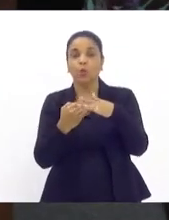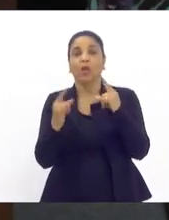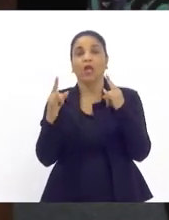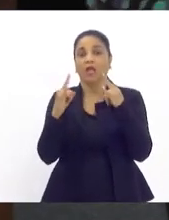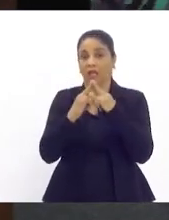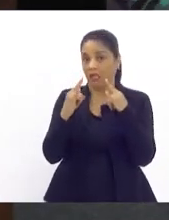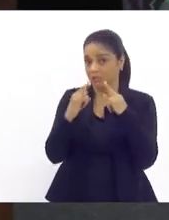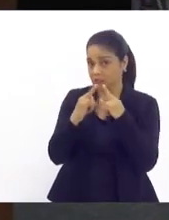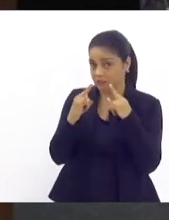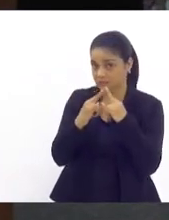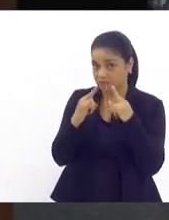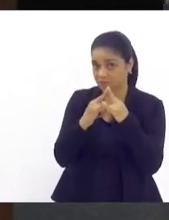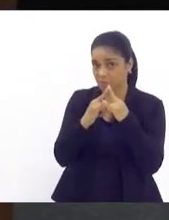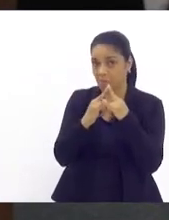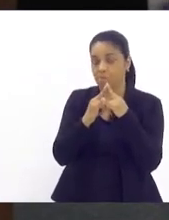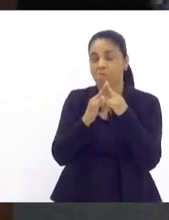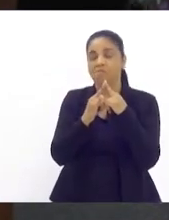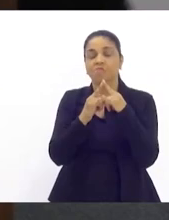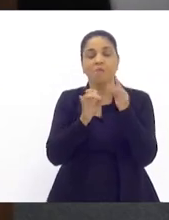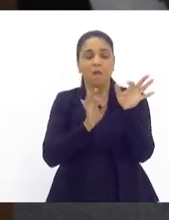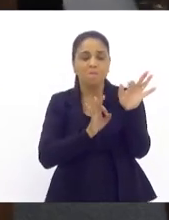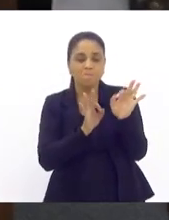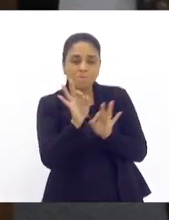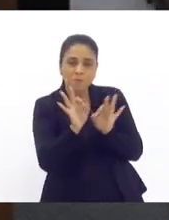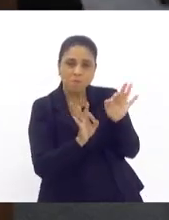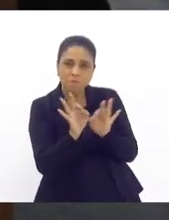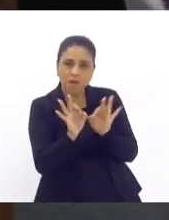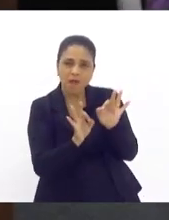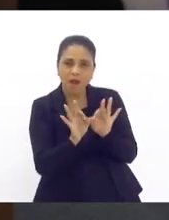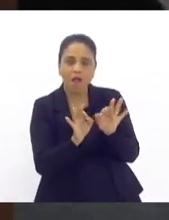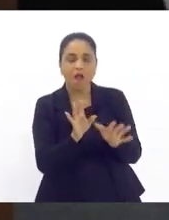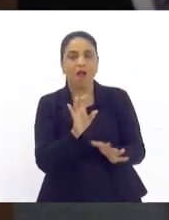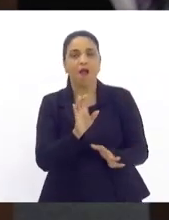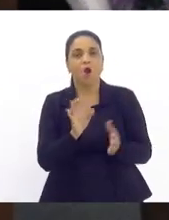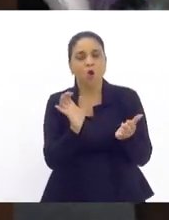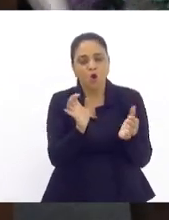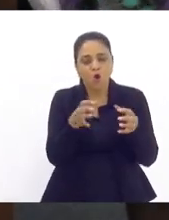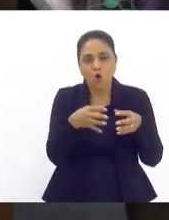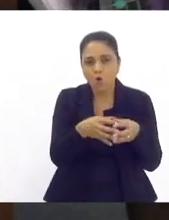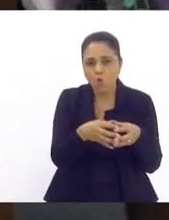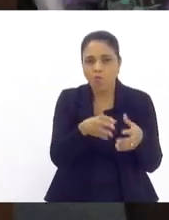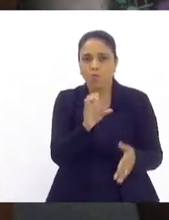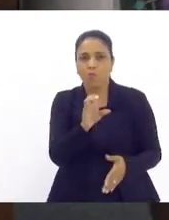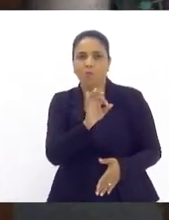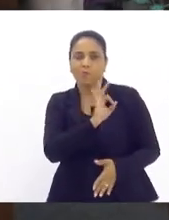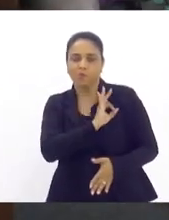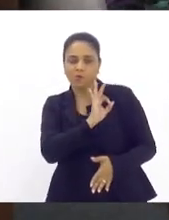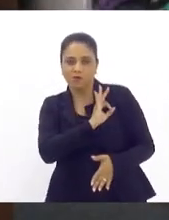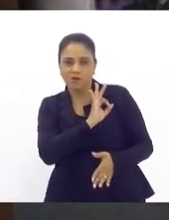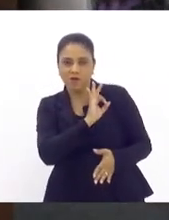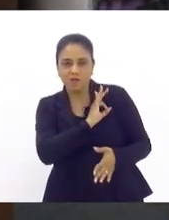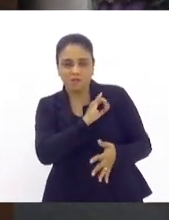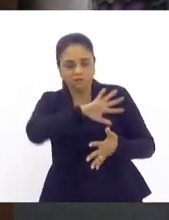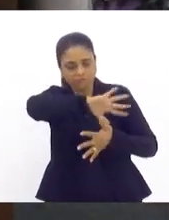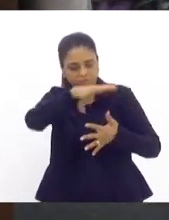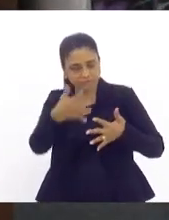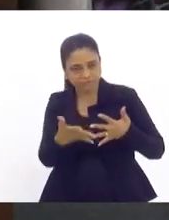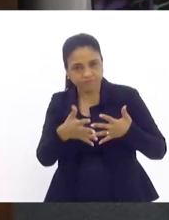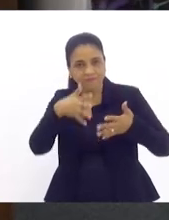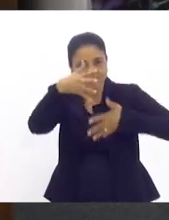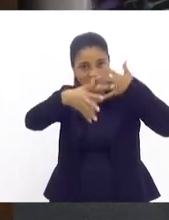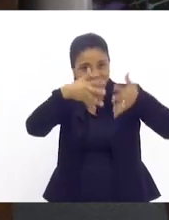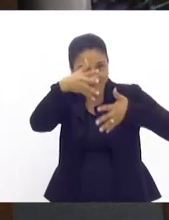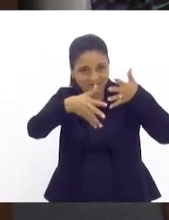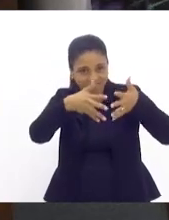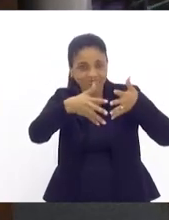exatamente para preparar os policiais para a linguagem de sinais, de modo a dar um